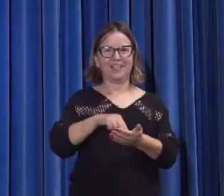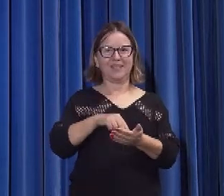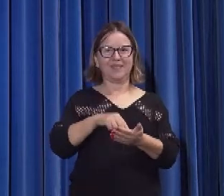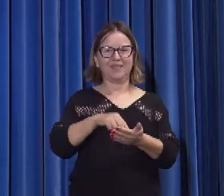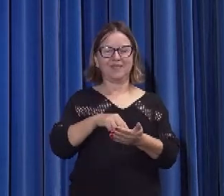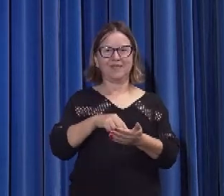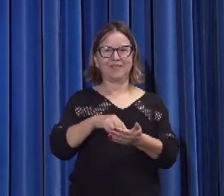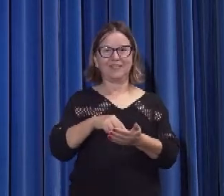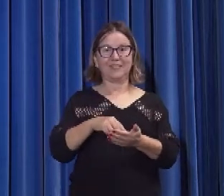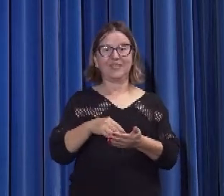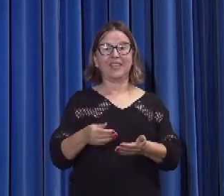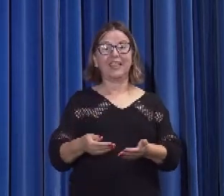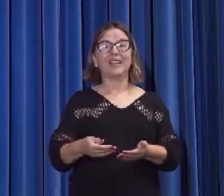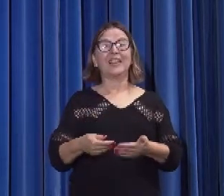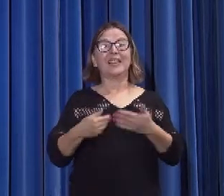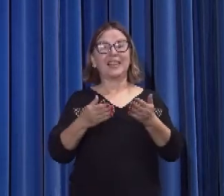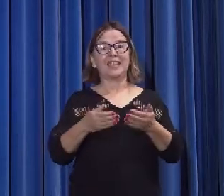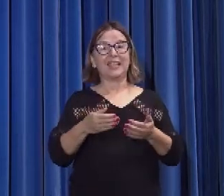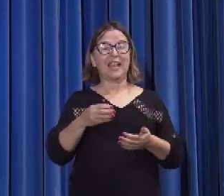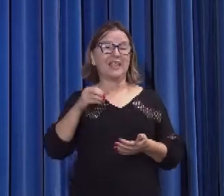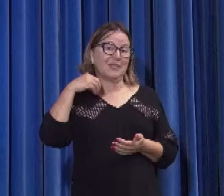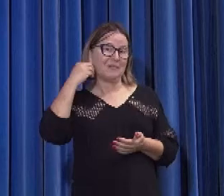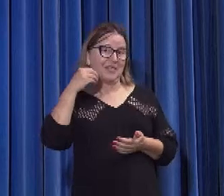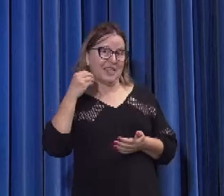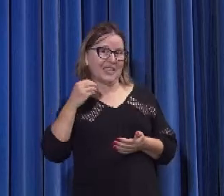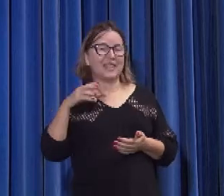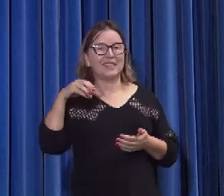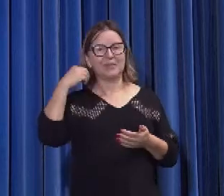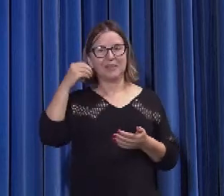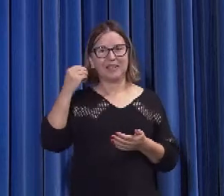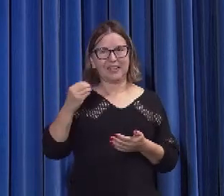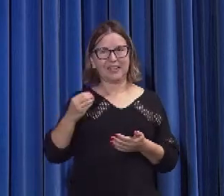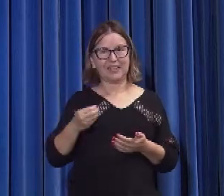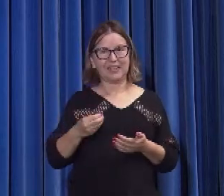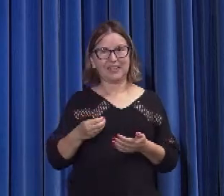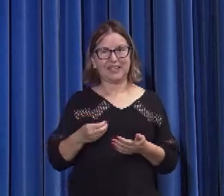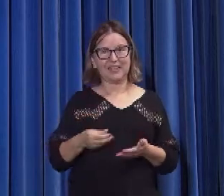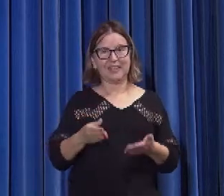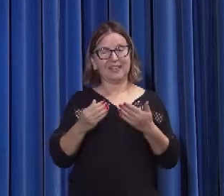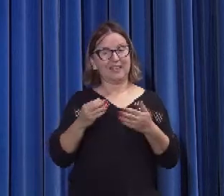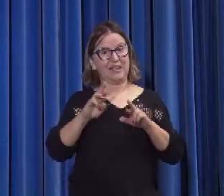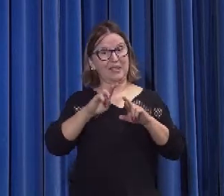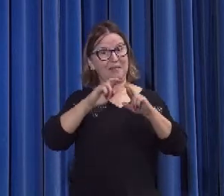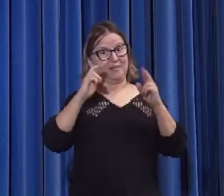perseverança, experiência, e a experiência, esperança.